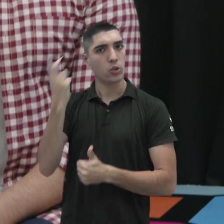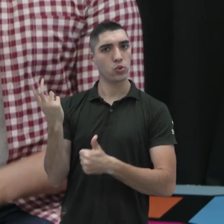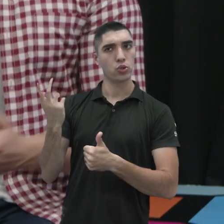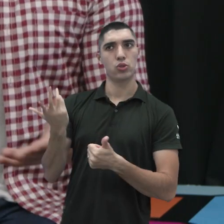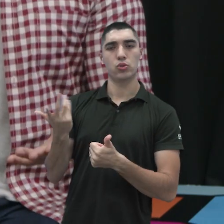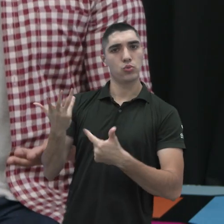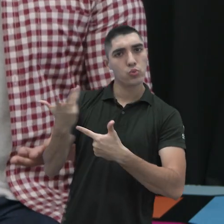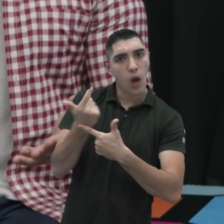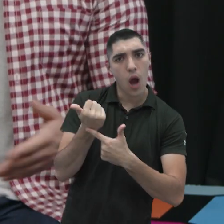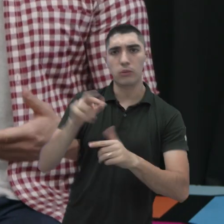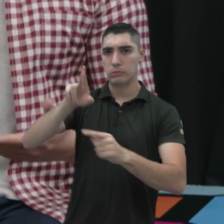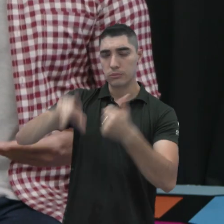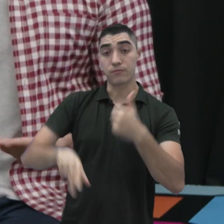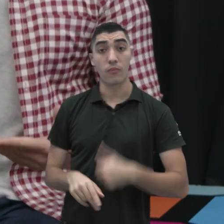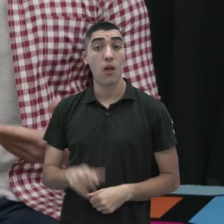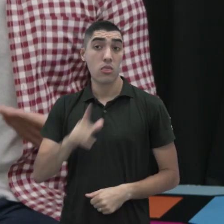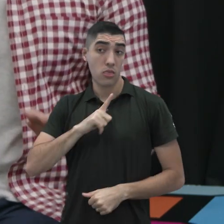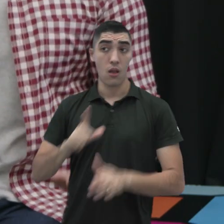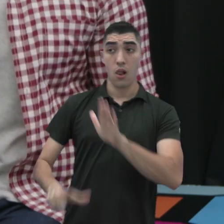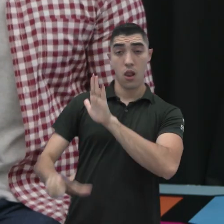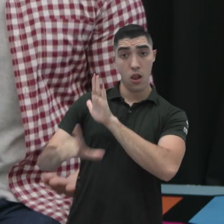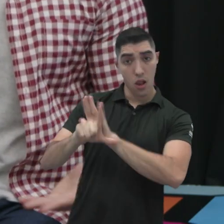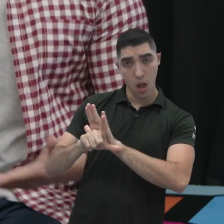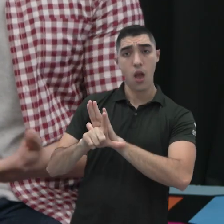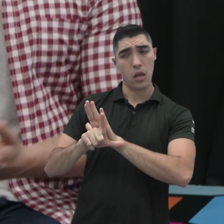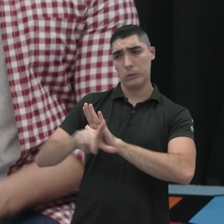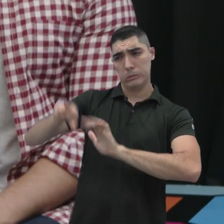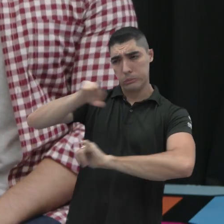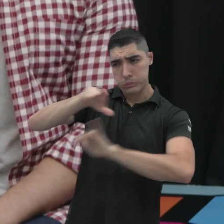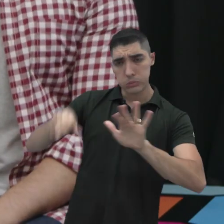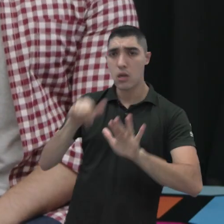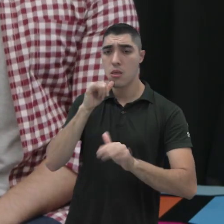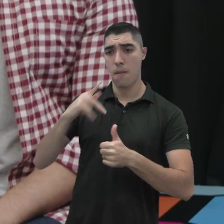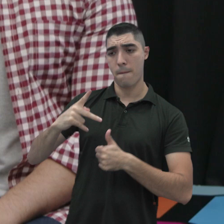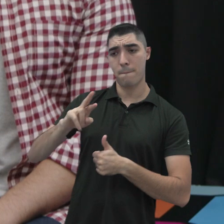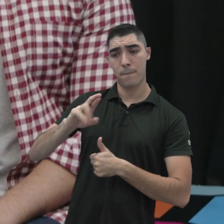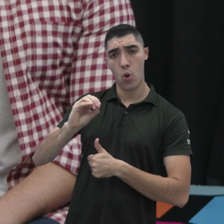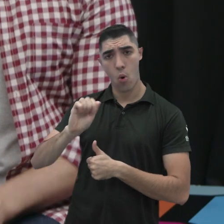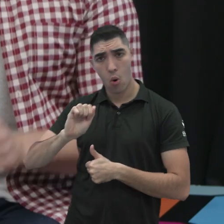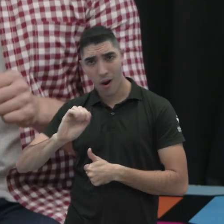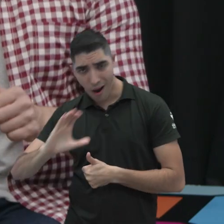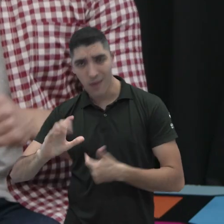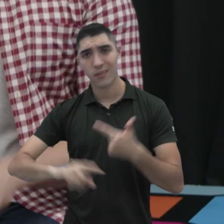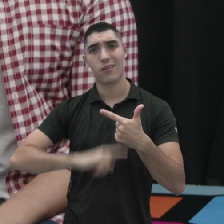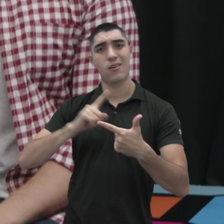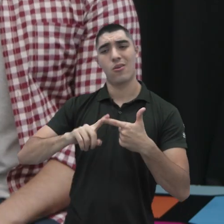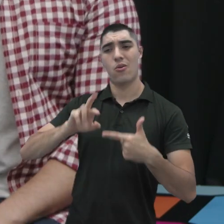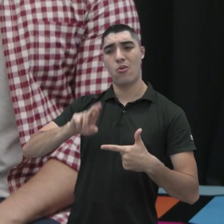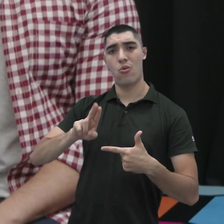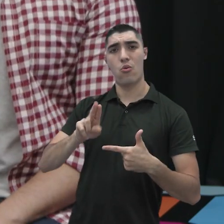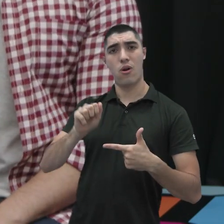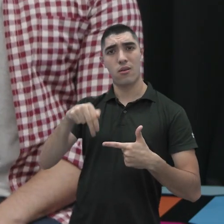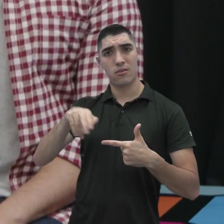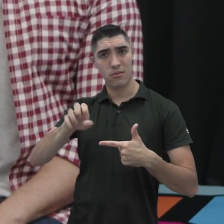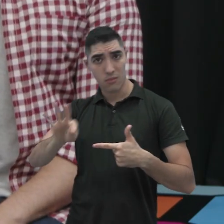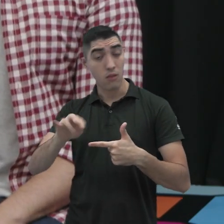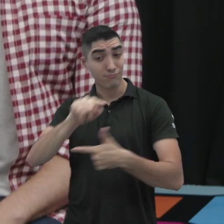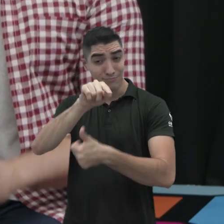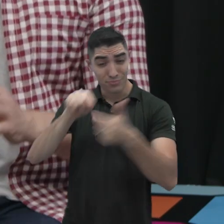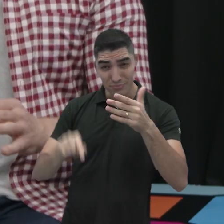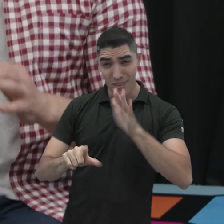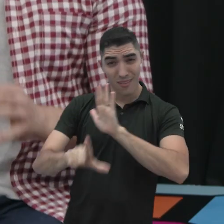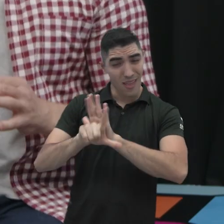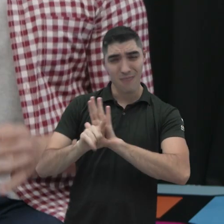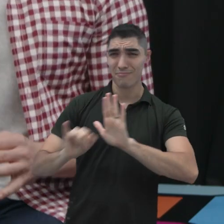verdade. Essas leis, como a famosa Lei Rouanet e o PROAC, o Programa de Ação Cultural aqui no estado de São Paulo, são